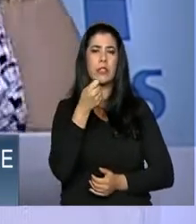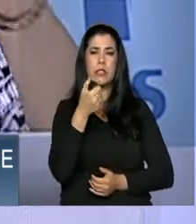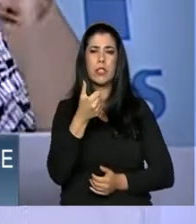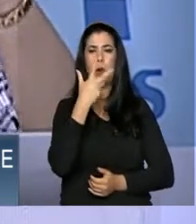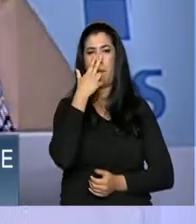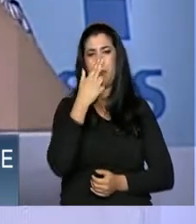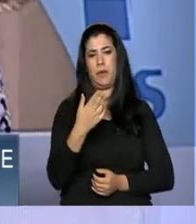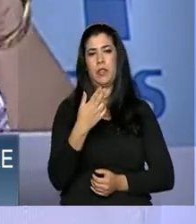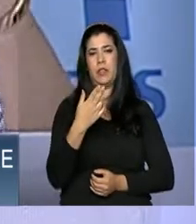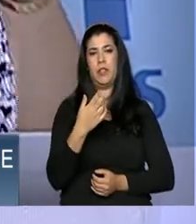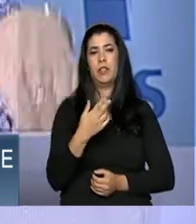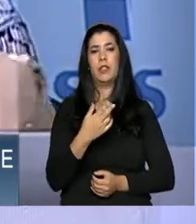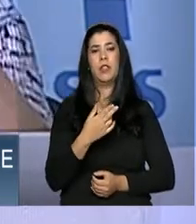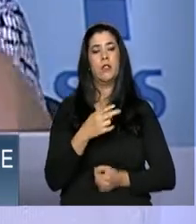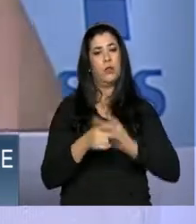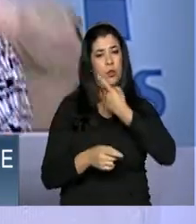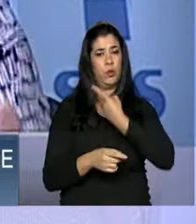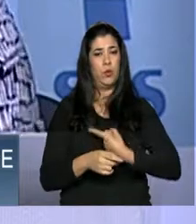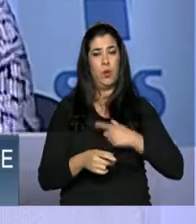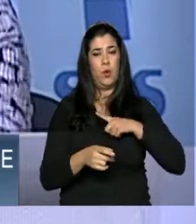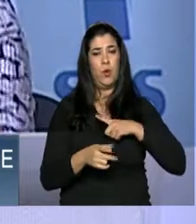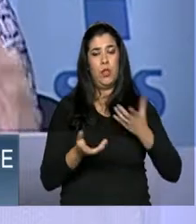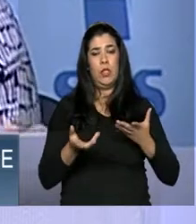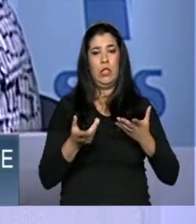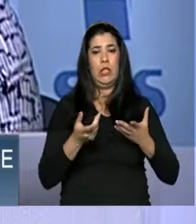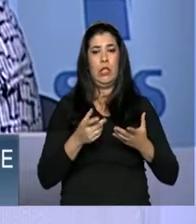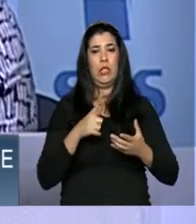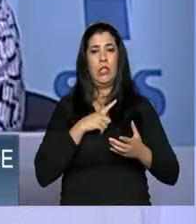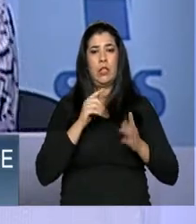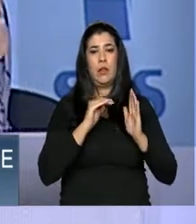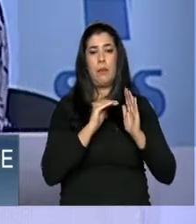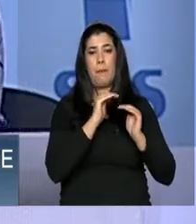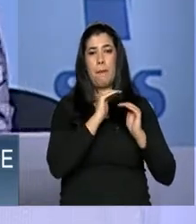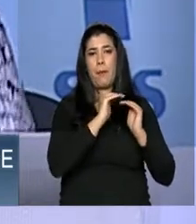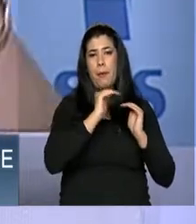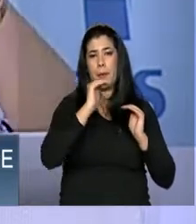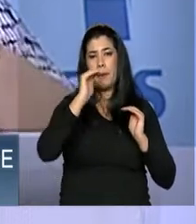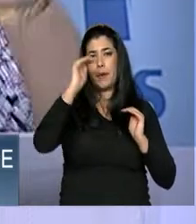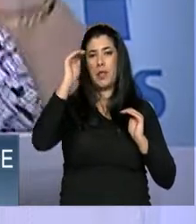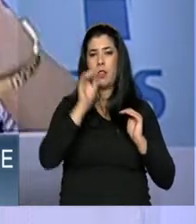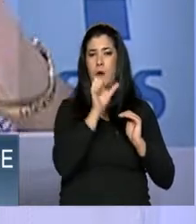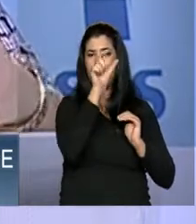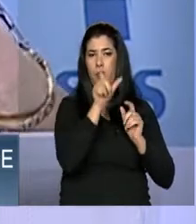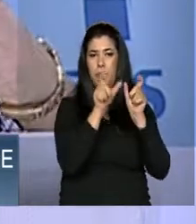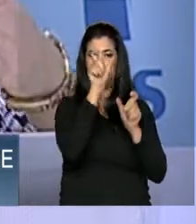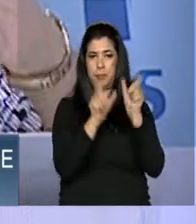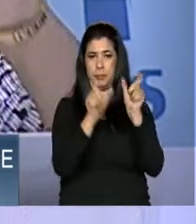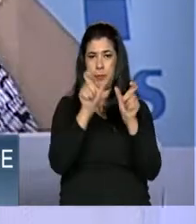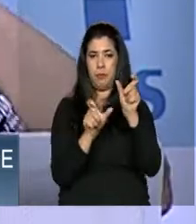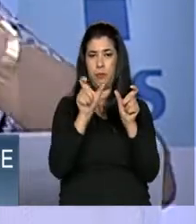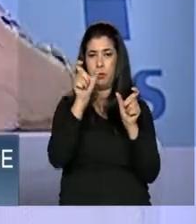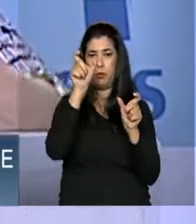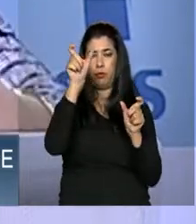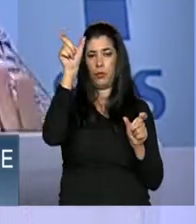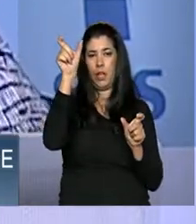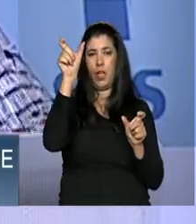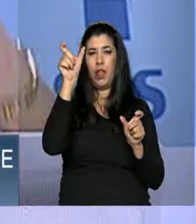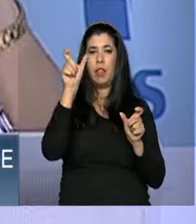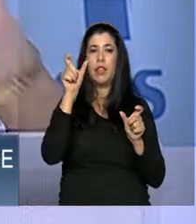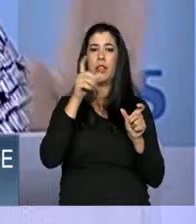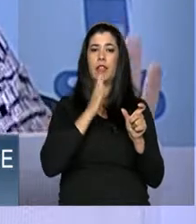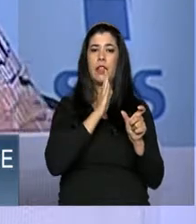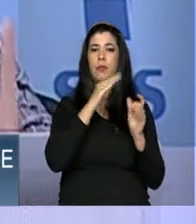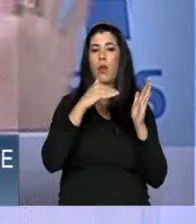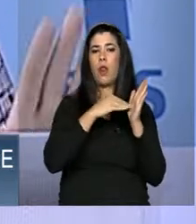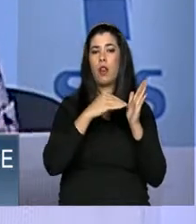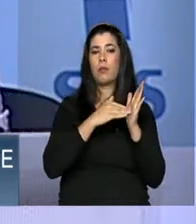aqui apareça como uma escadinha, mas quando nós comparamos os intervalos de confiança, eles são muito próximos,